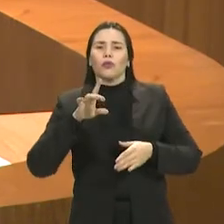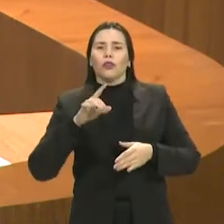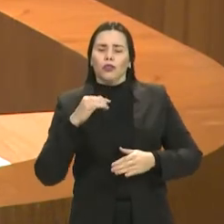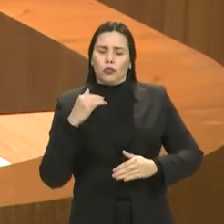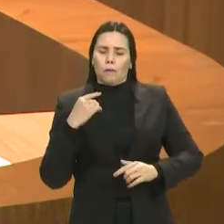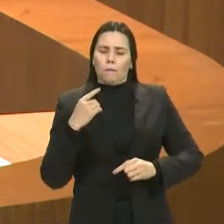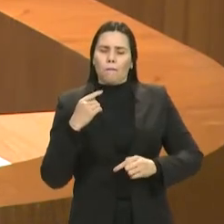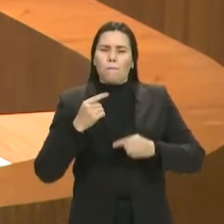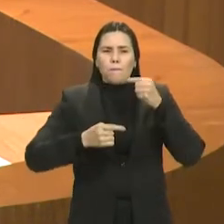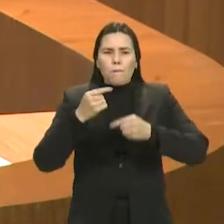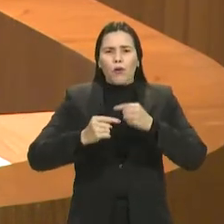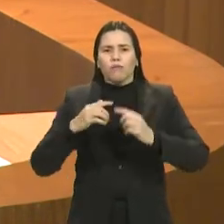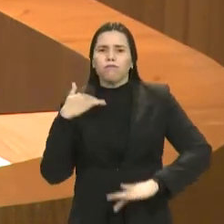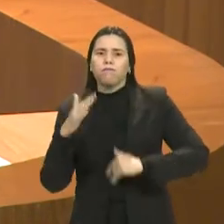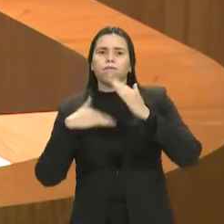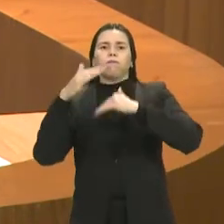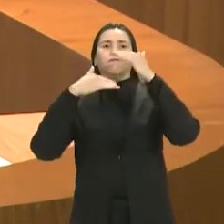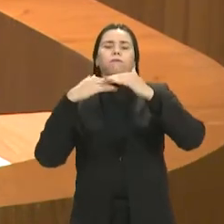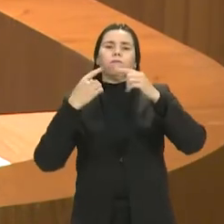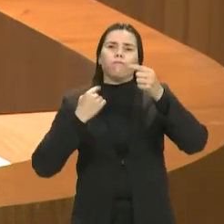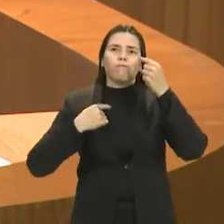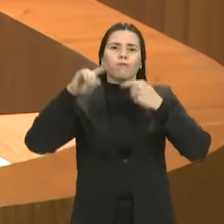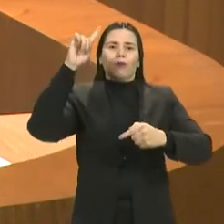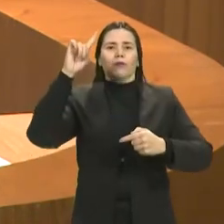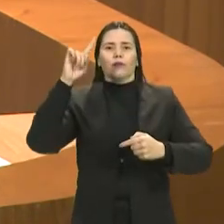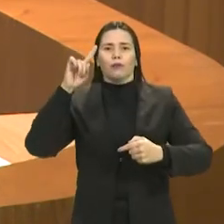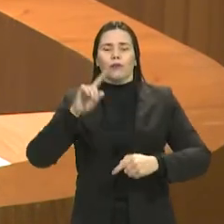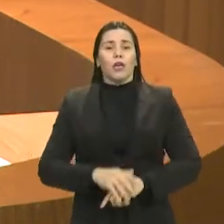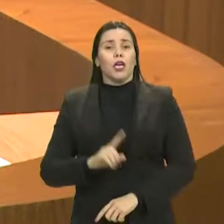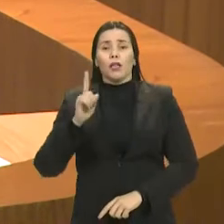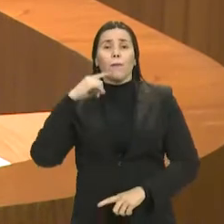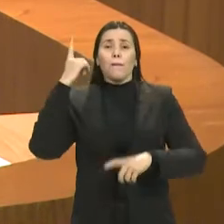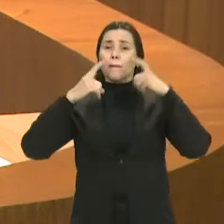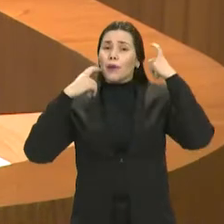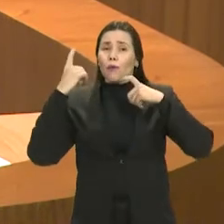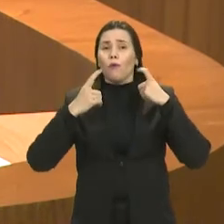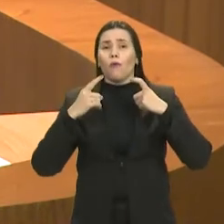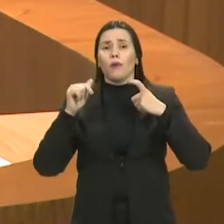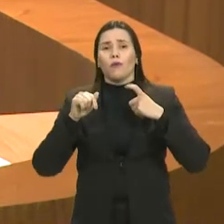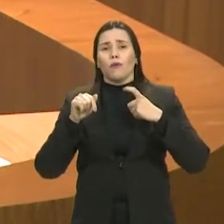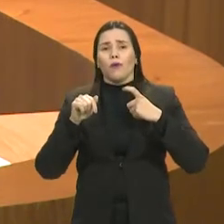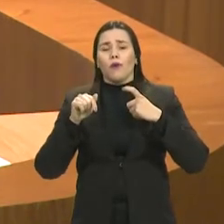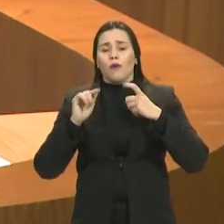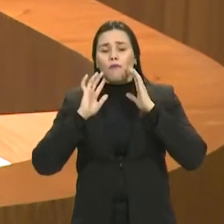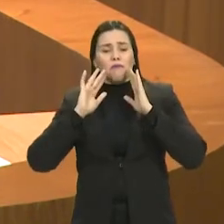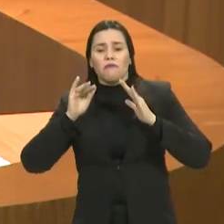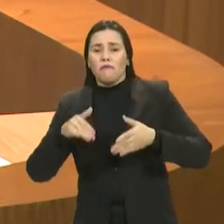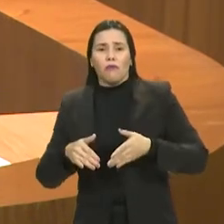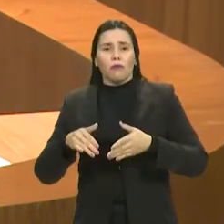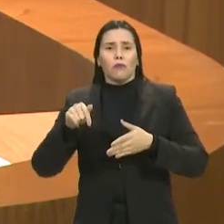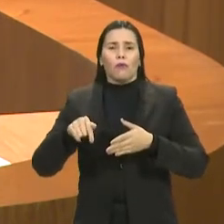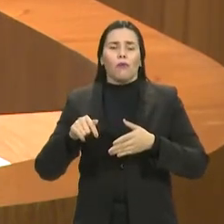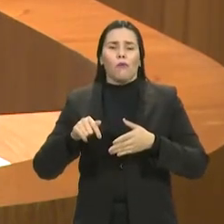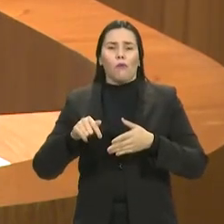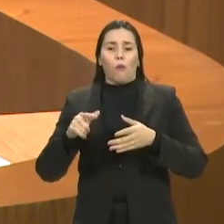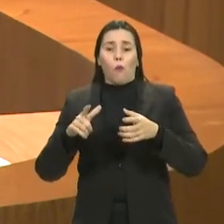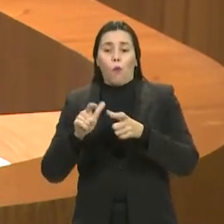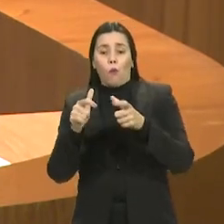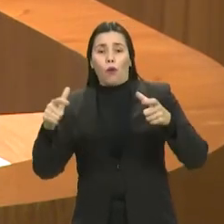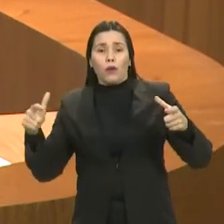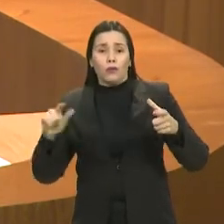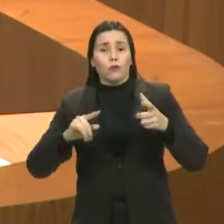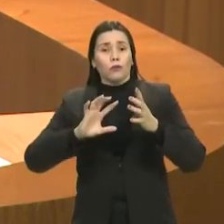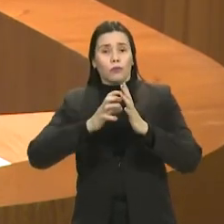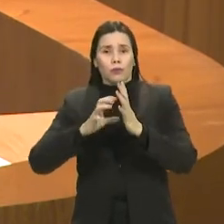panelinha não se preocupando com o crescimento do Partido Em cima eu sempre